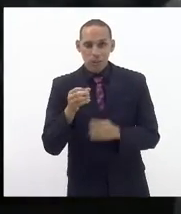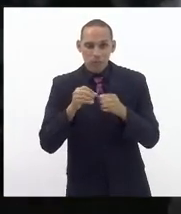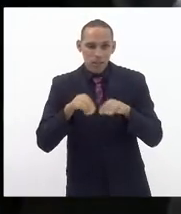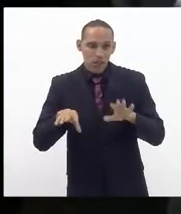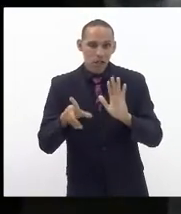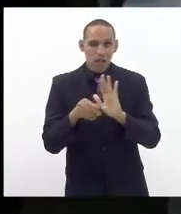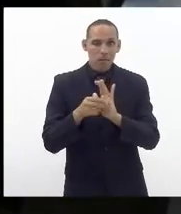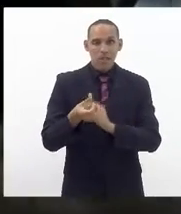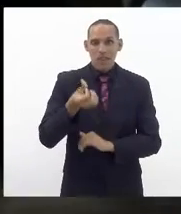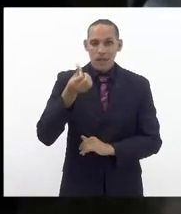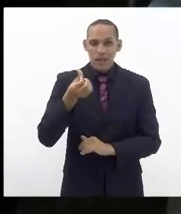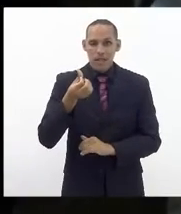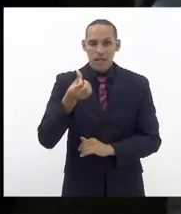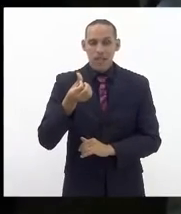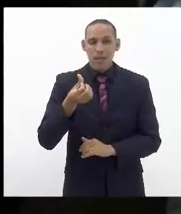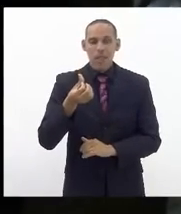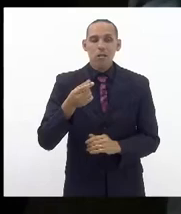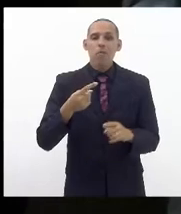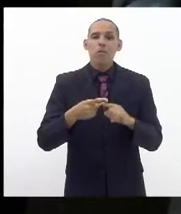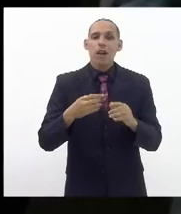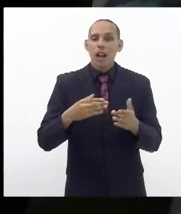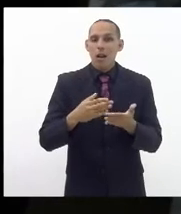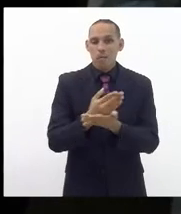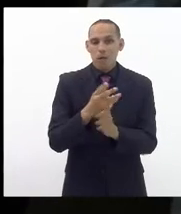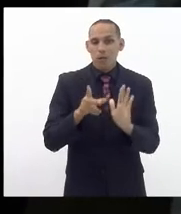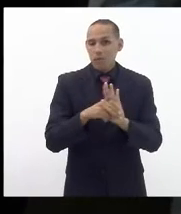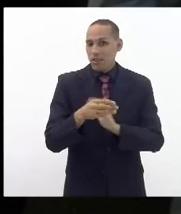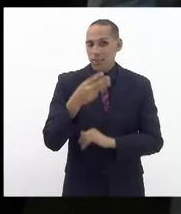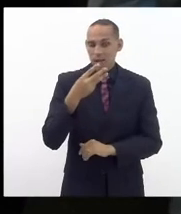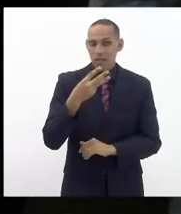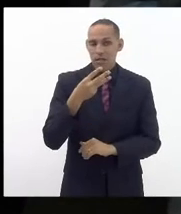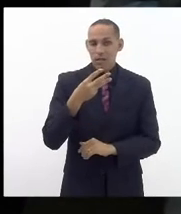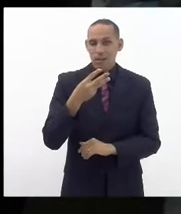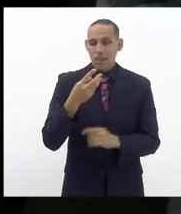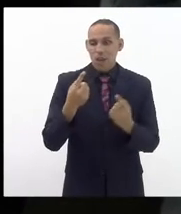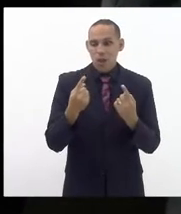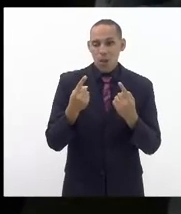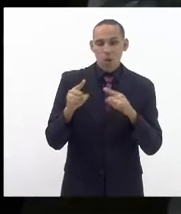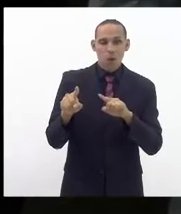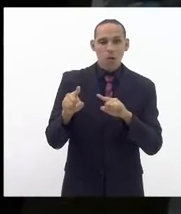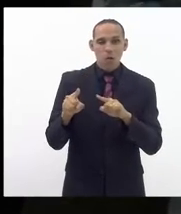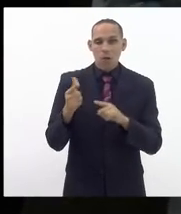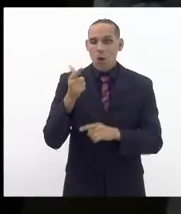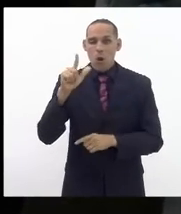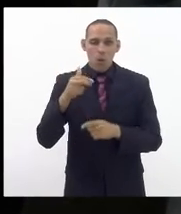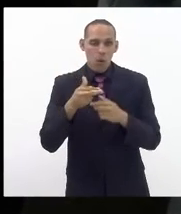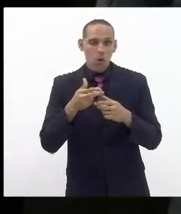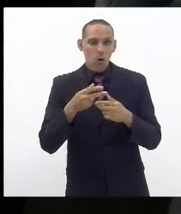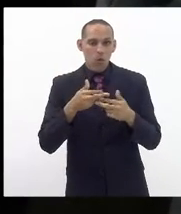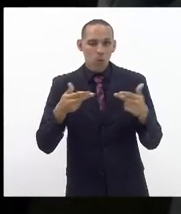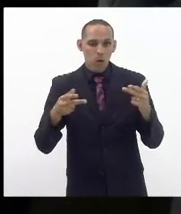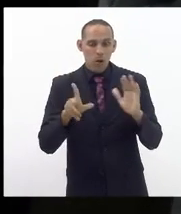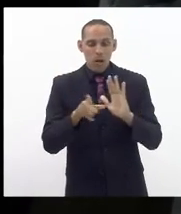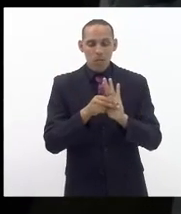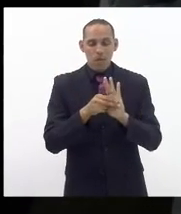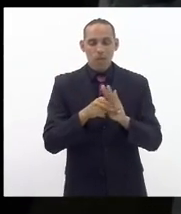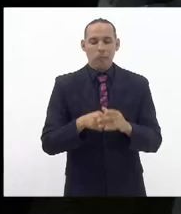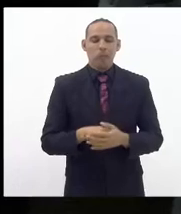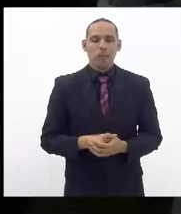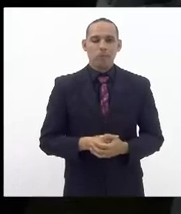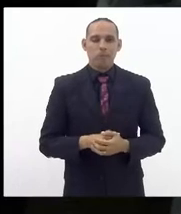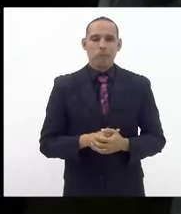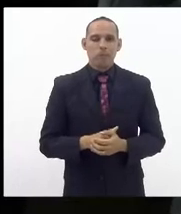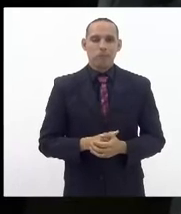prejudicada a emenda 6 pela aprovação da emenda 3, contrário às demais emendas, senhora